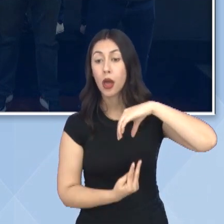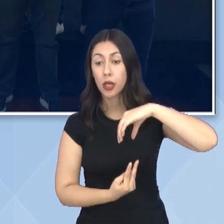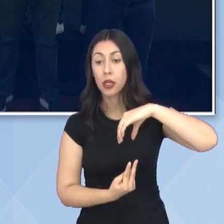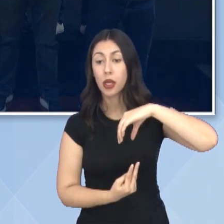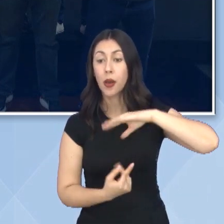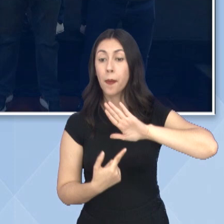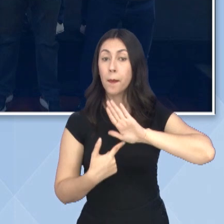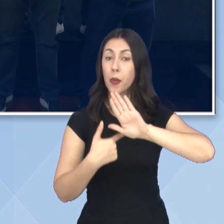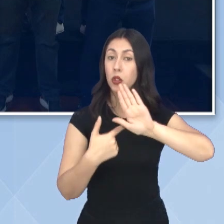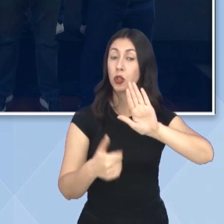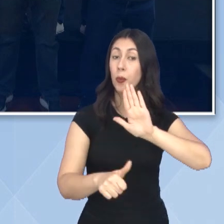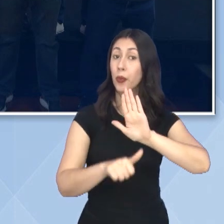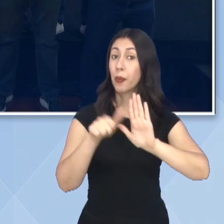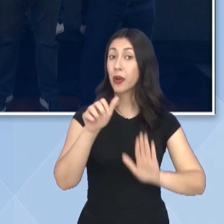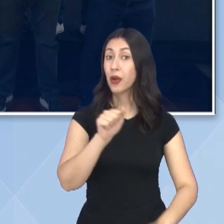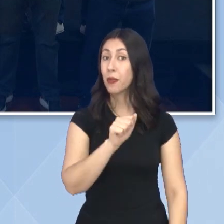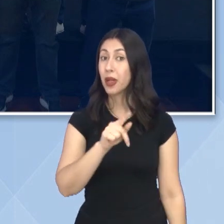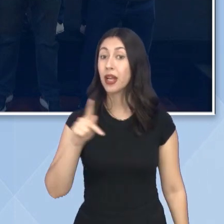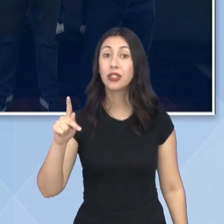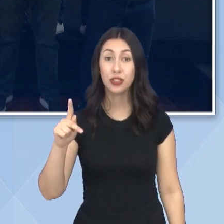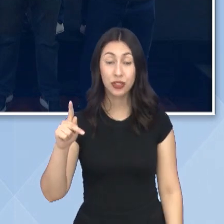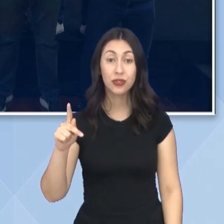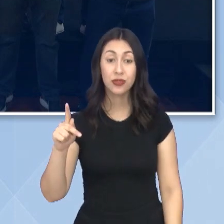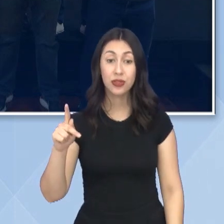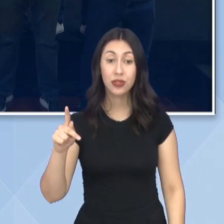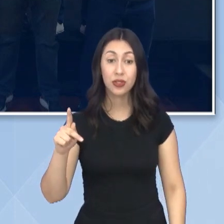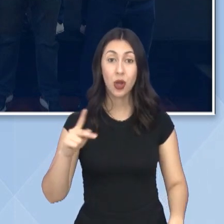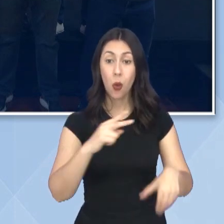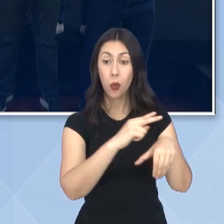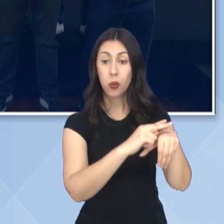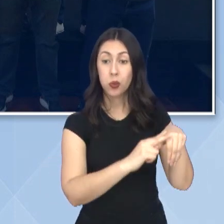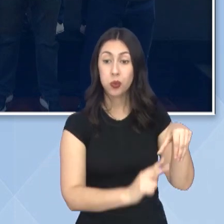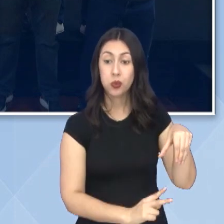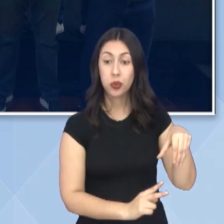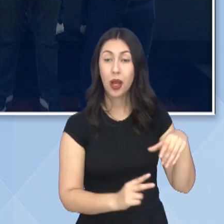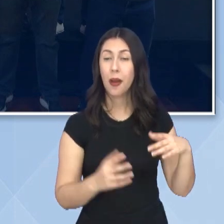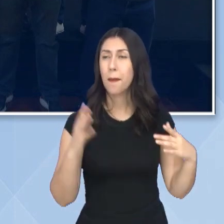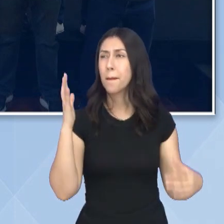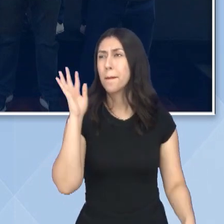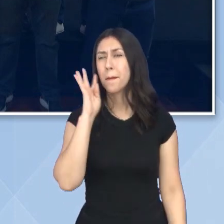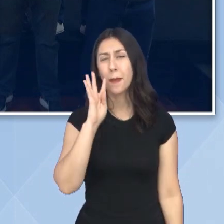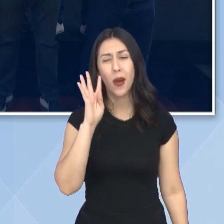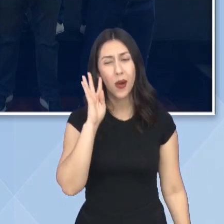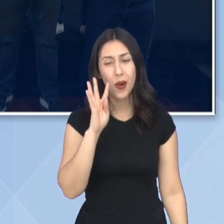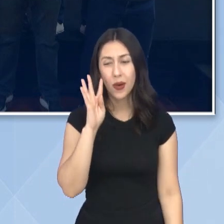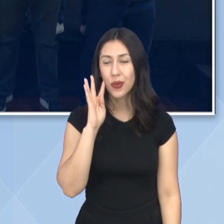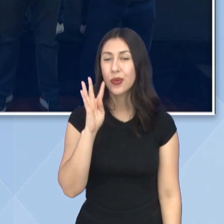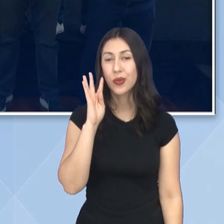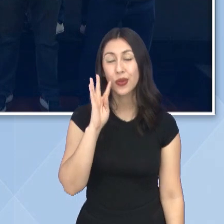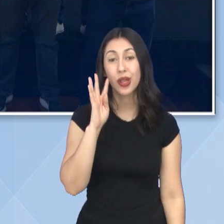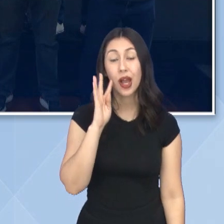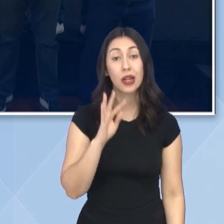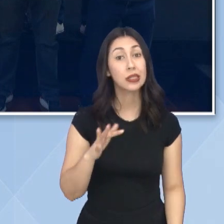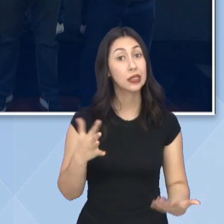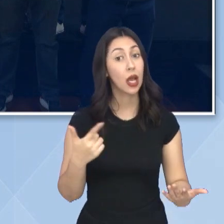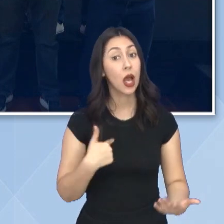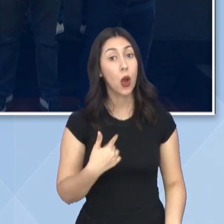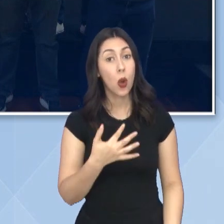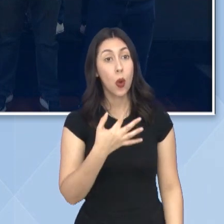o primeiro aplicativo de uma arena. Ficou muito bacana. Então, eu creio que nós teremos